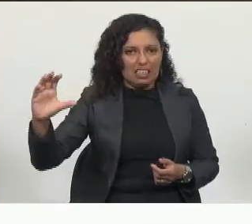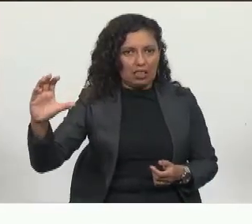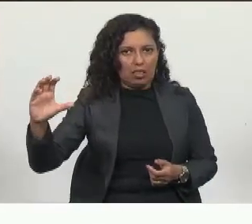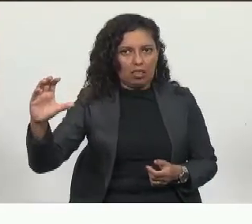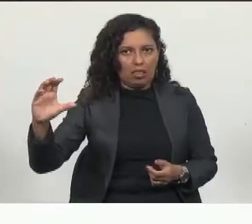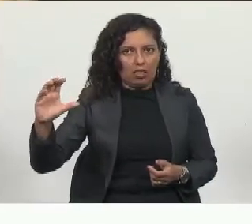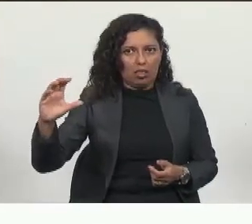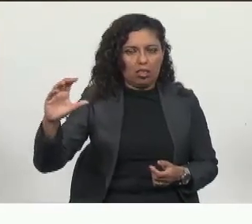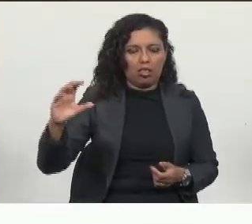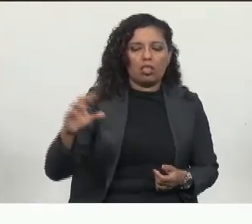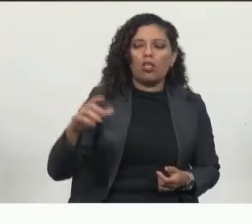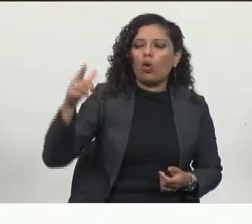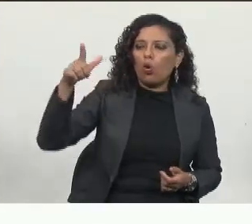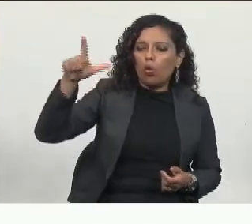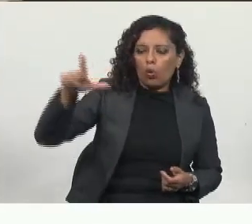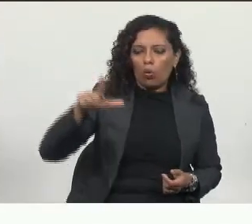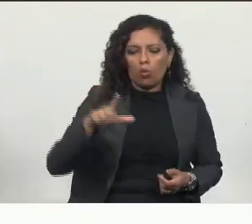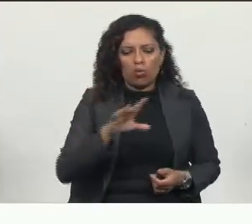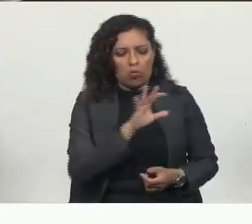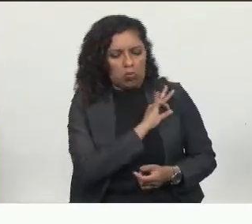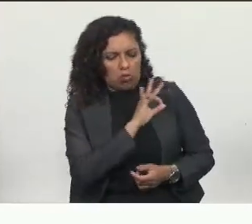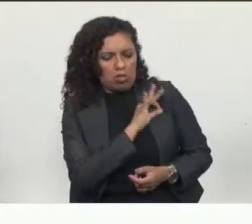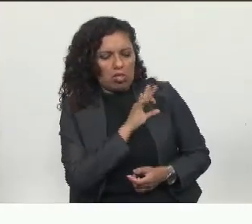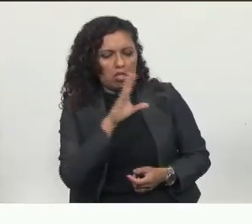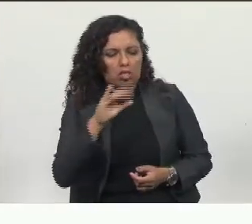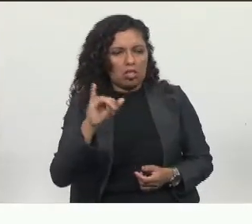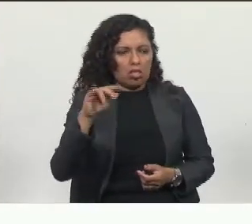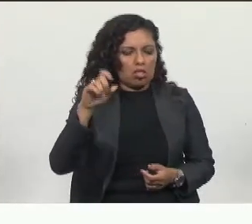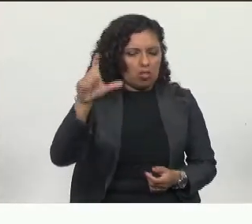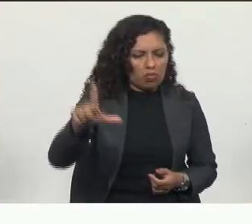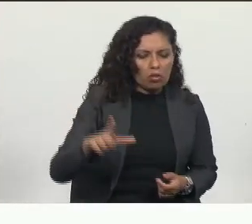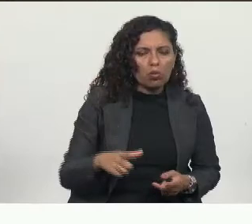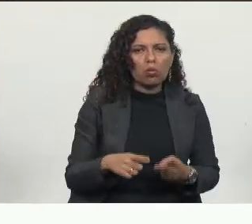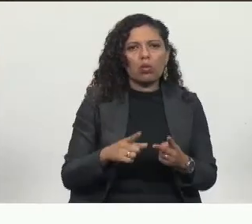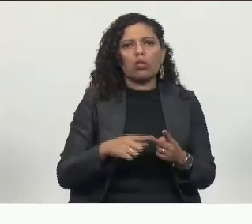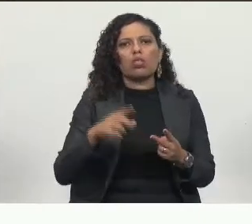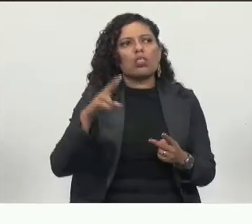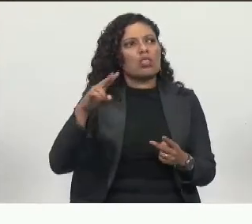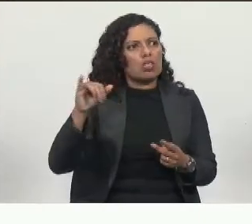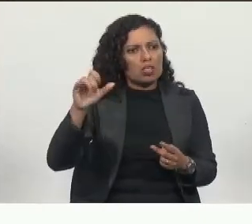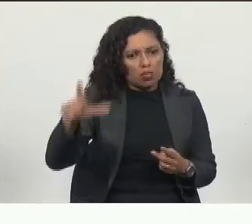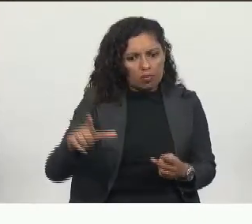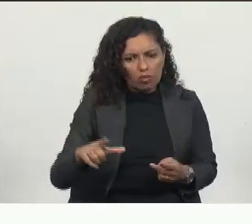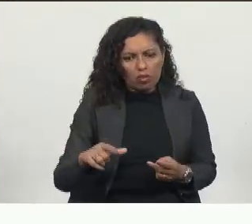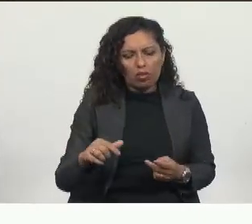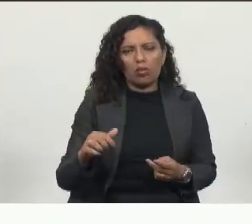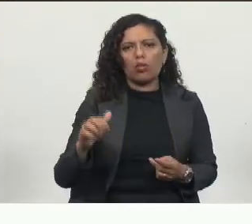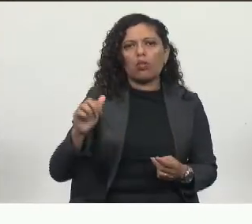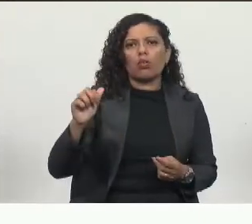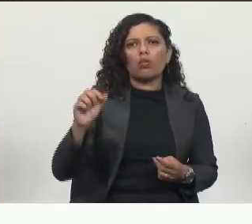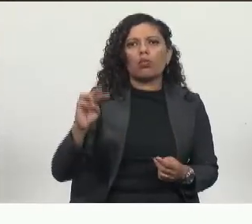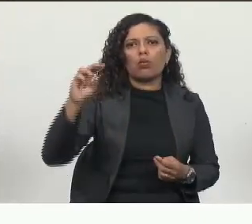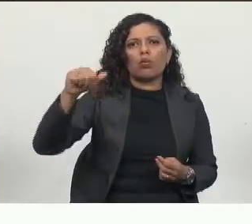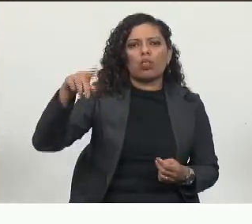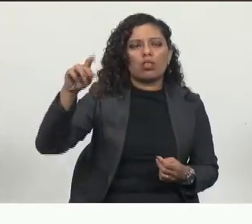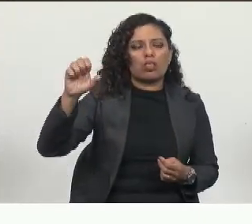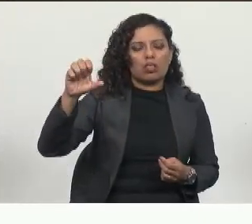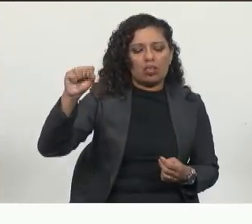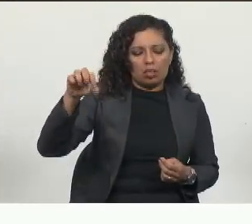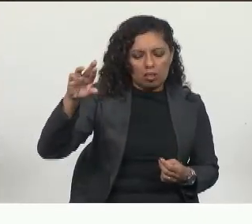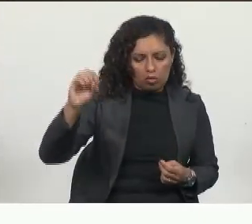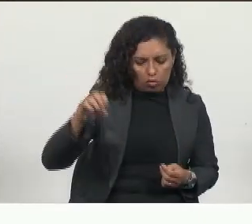Polícia Militar, Vossa Excelência, Polícia Civil, Galberto, Polícia Civil, o Anderson também já teve prática,